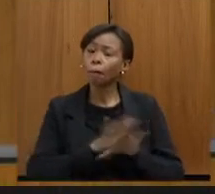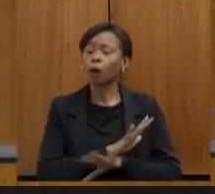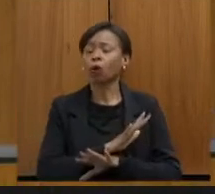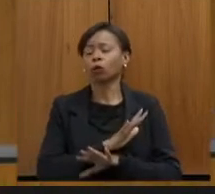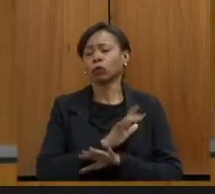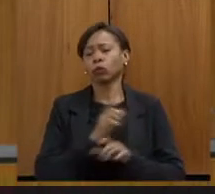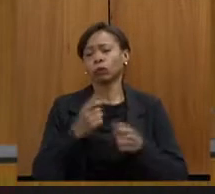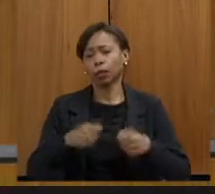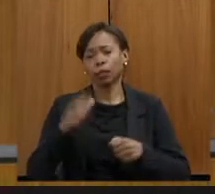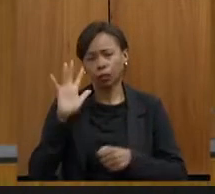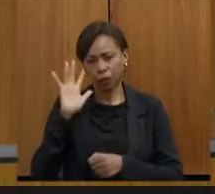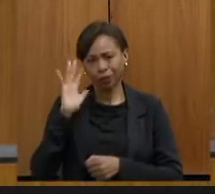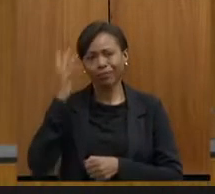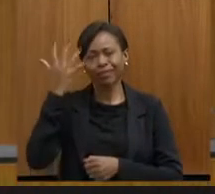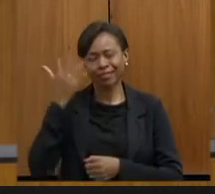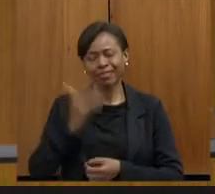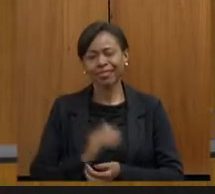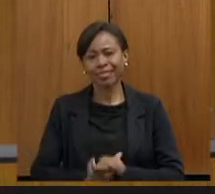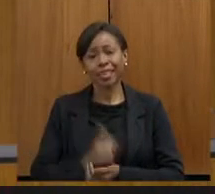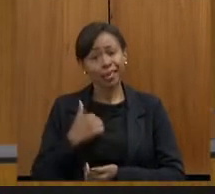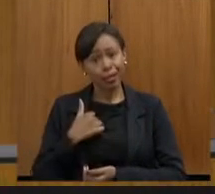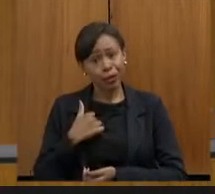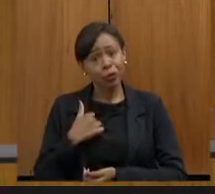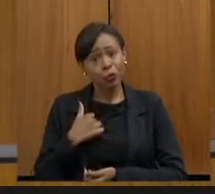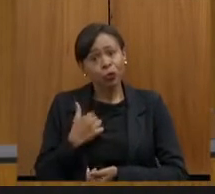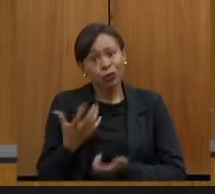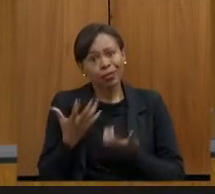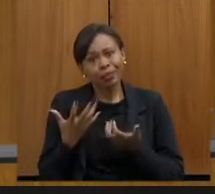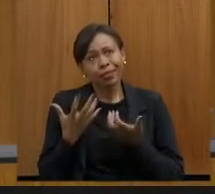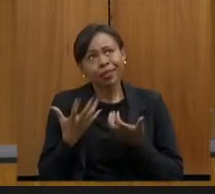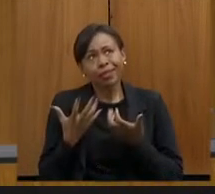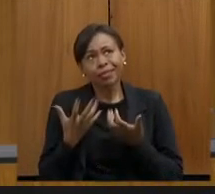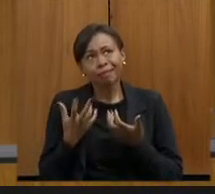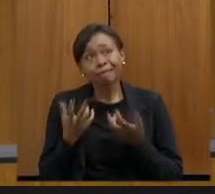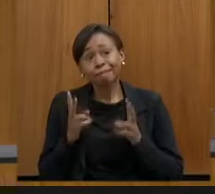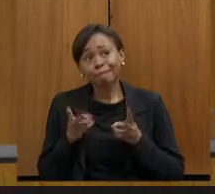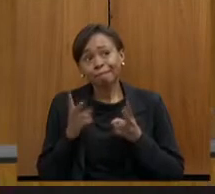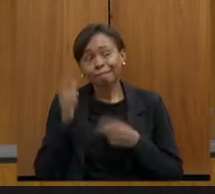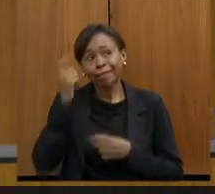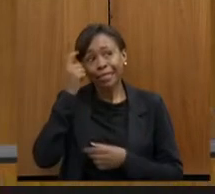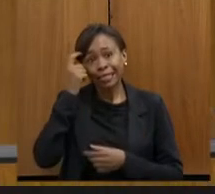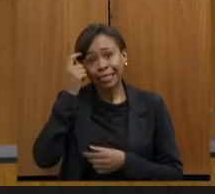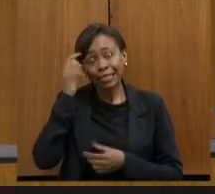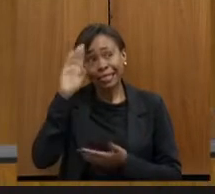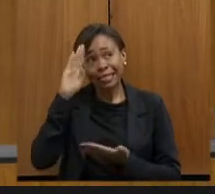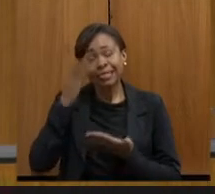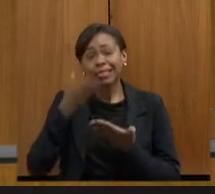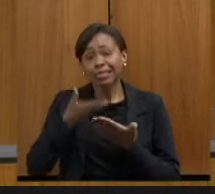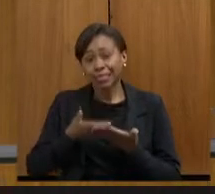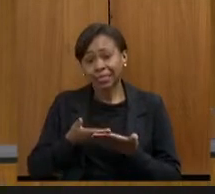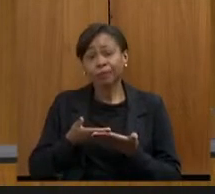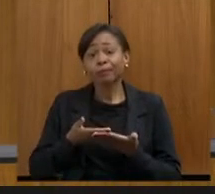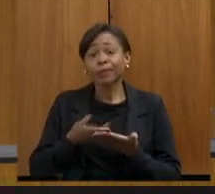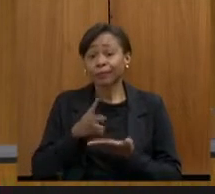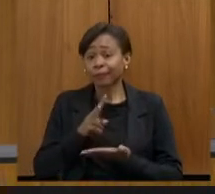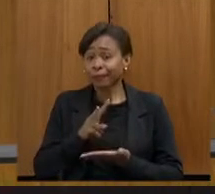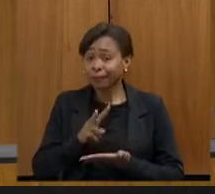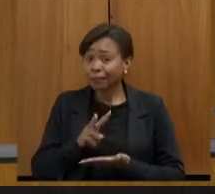E aí quero continuar acreditando que essa situação nossa será